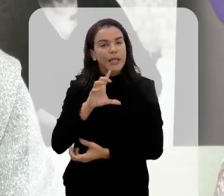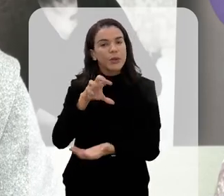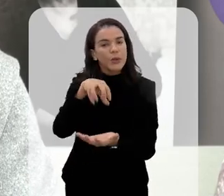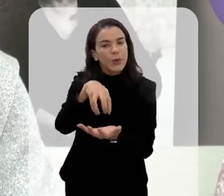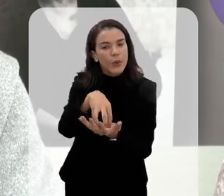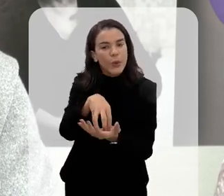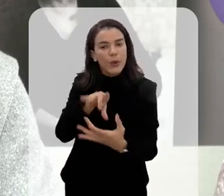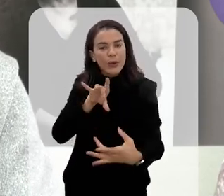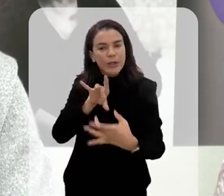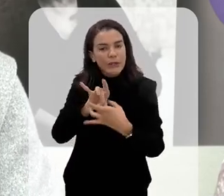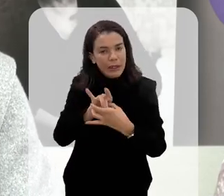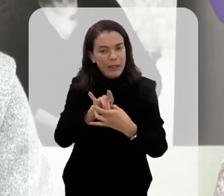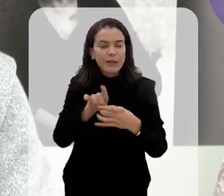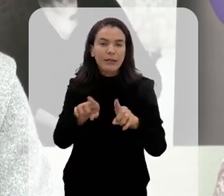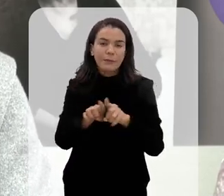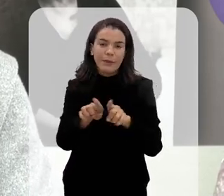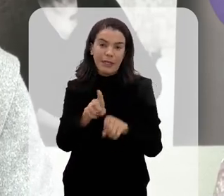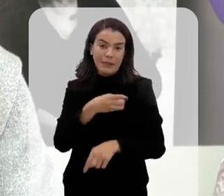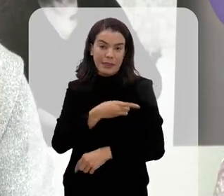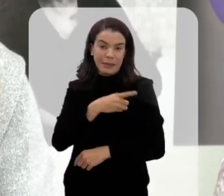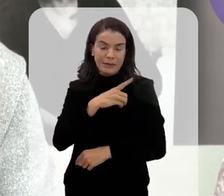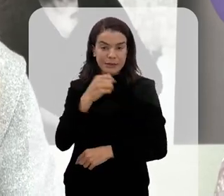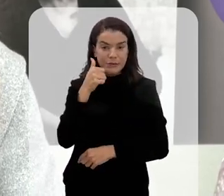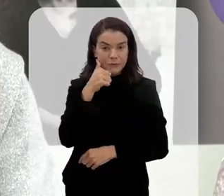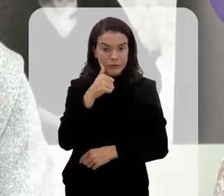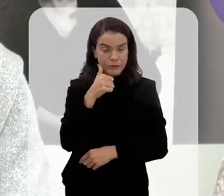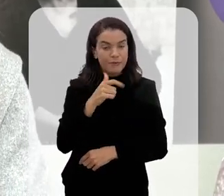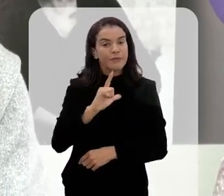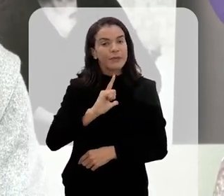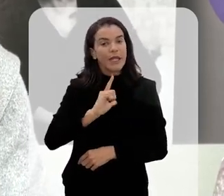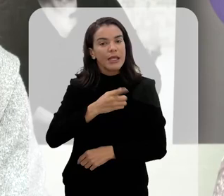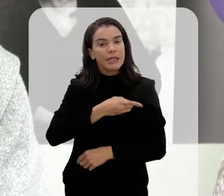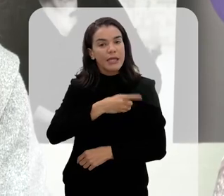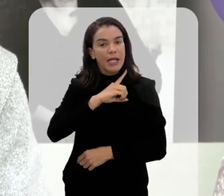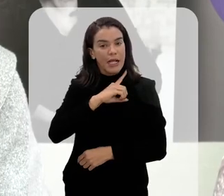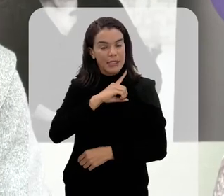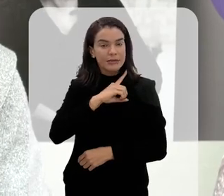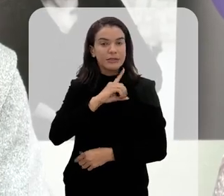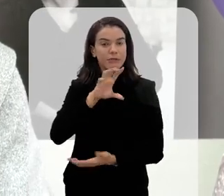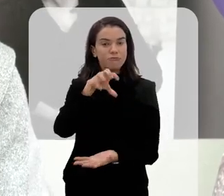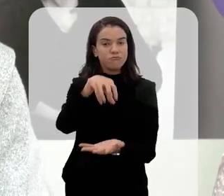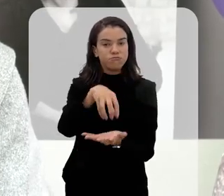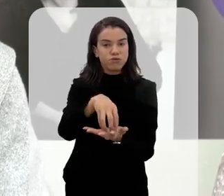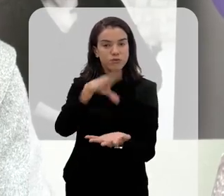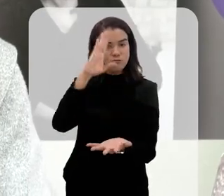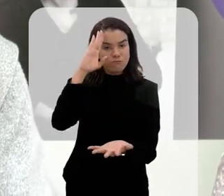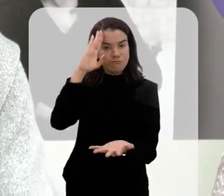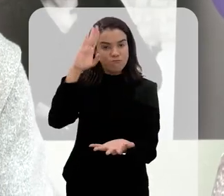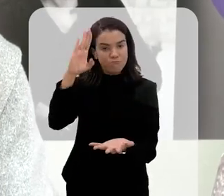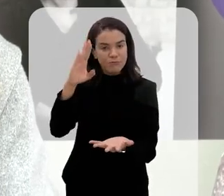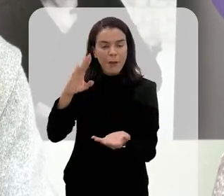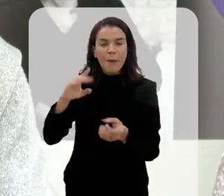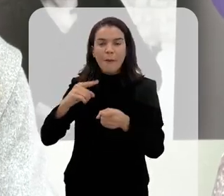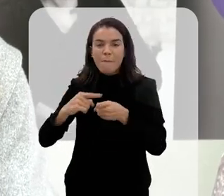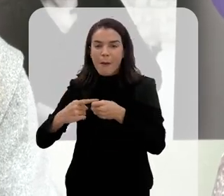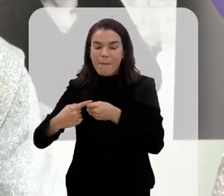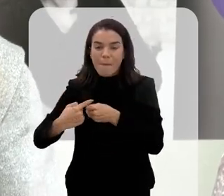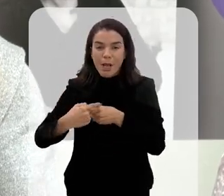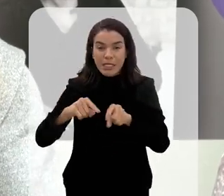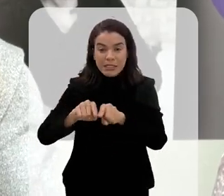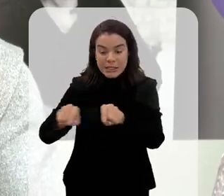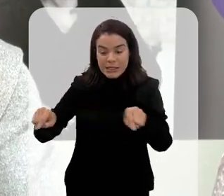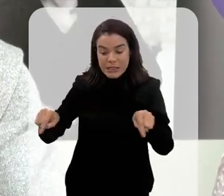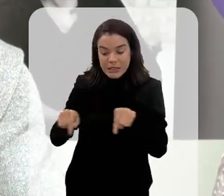núcleos integrados de atendimento a mulheres. Onde? Em delegacias distritais, que